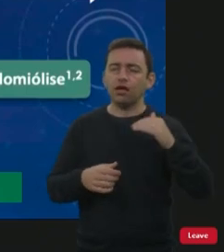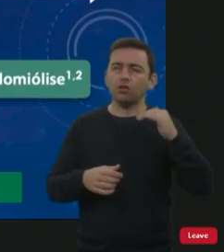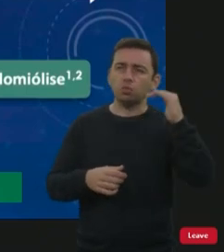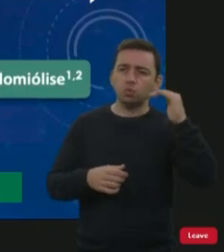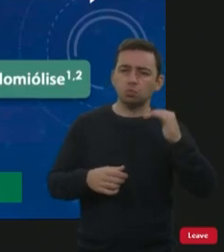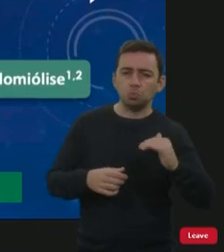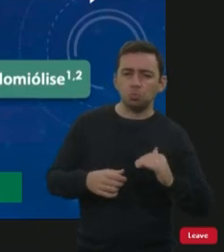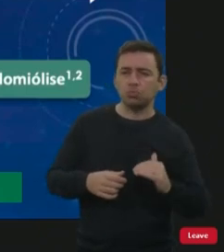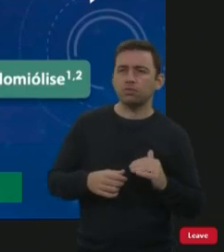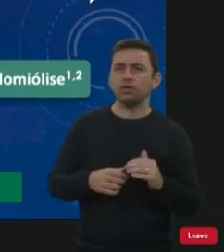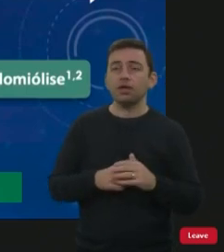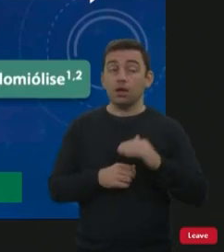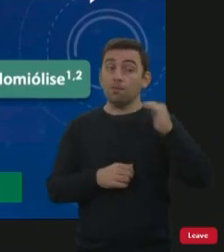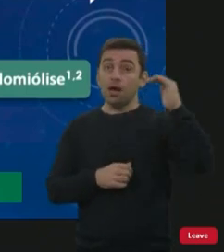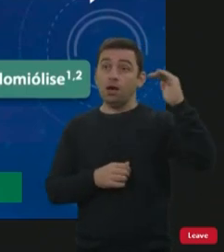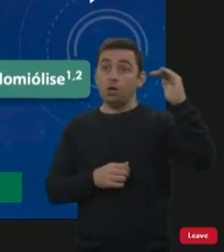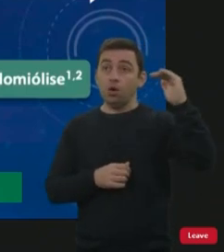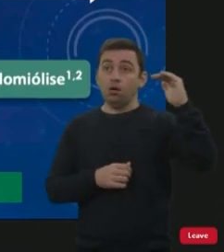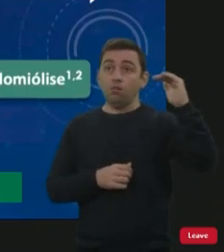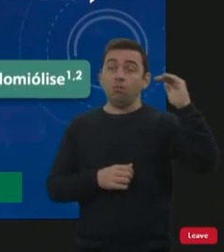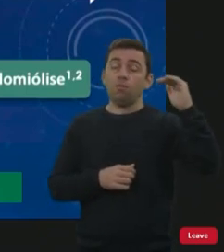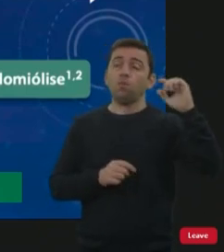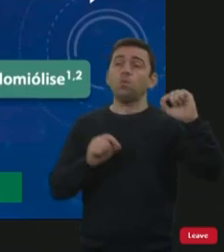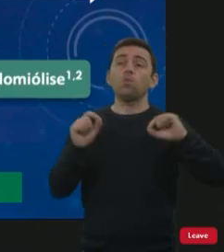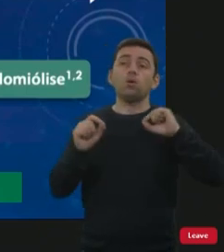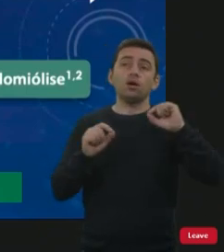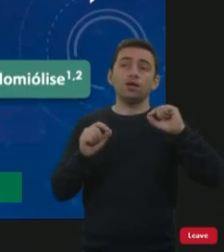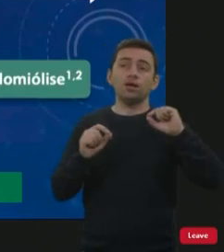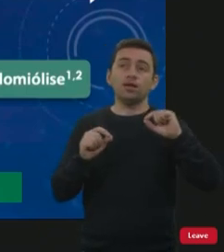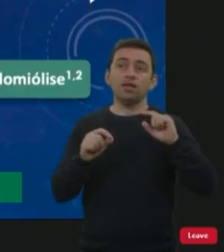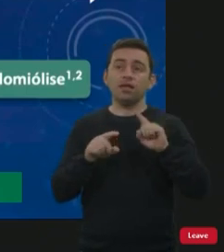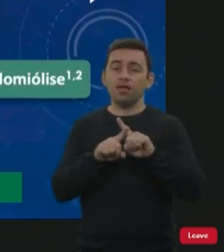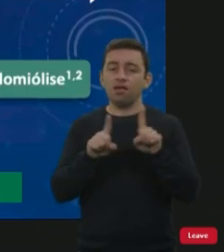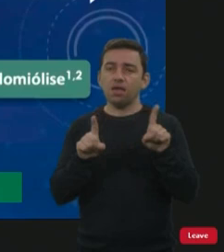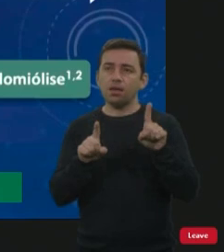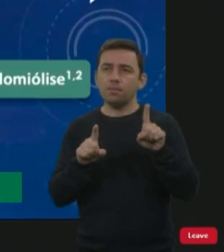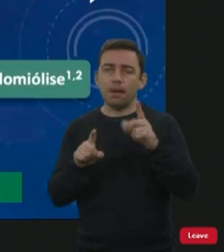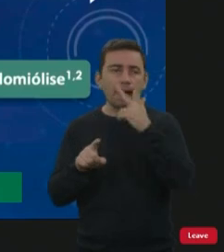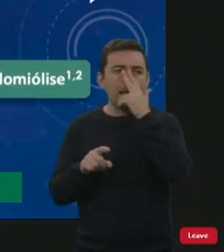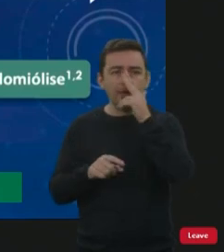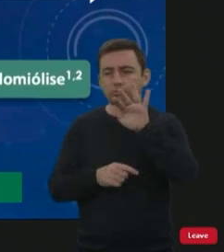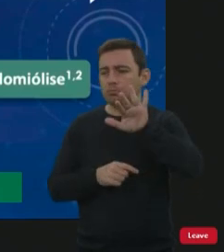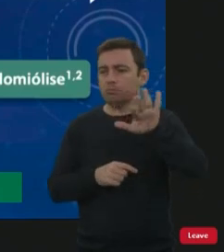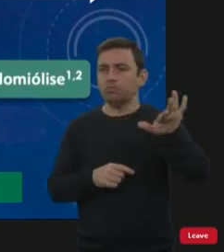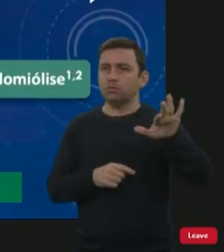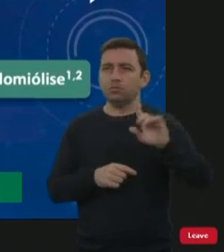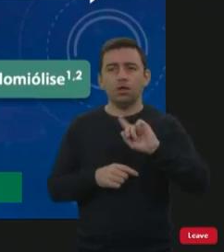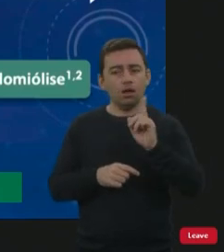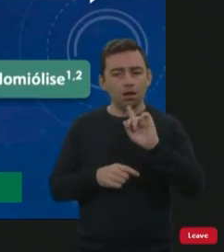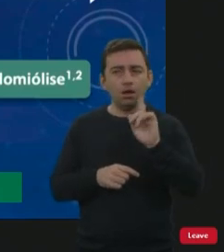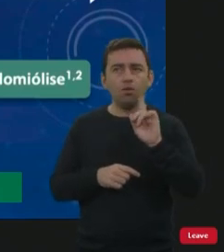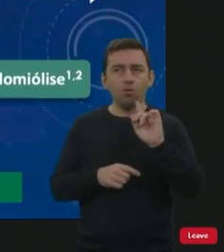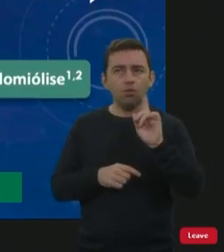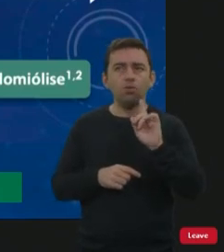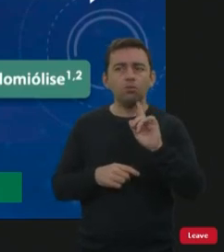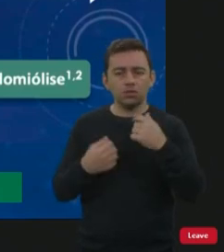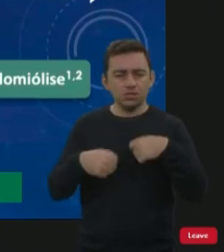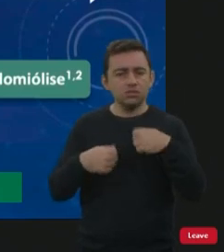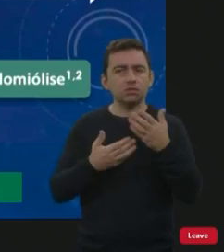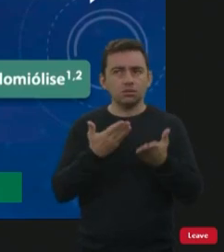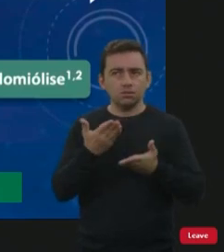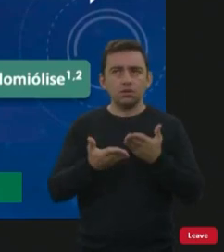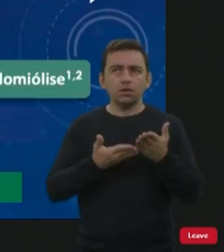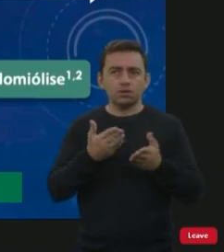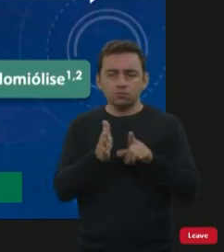paciente maior ou até mesmo adulto não ser, entre aspas, renegado, né? E ele ficar lá sem